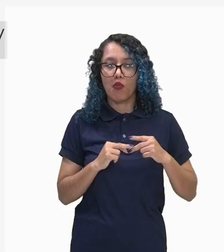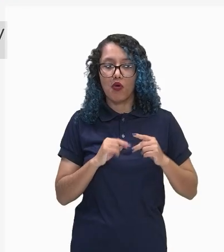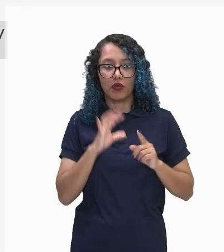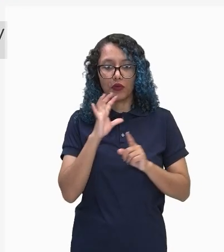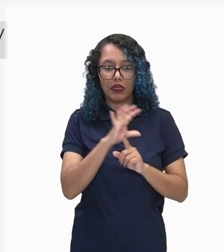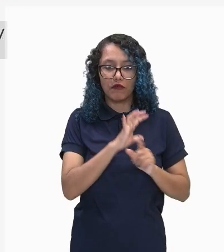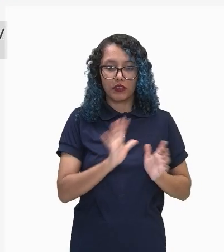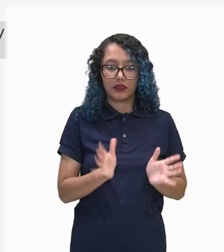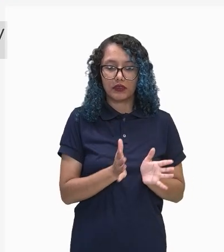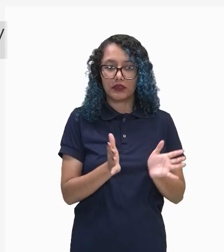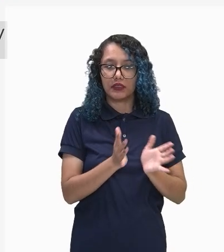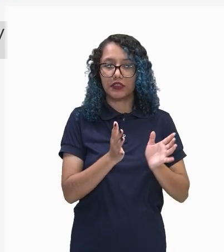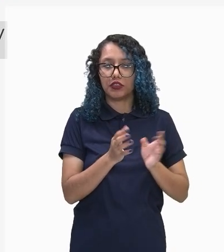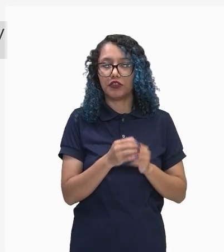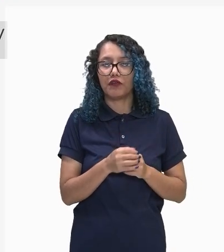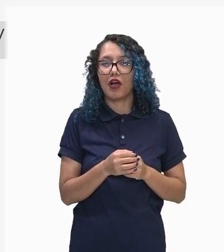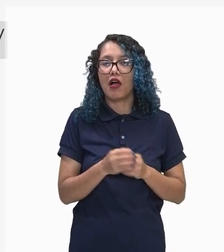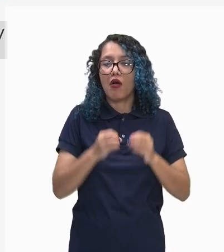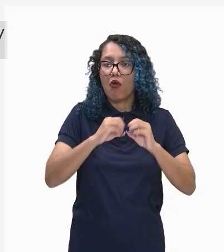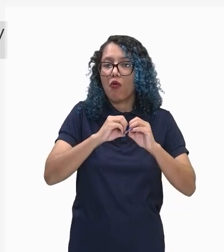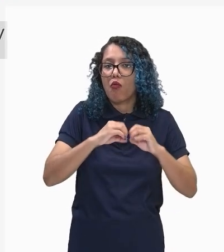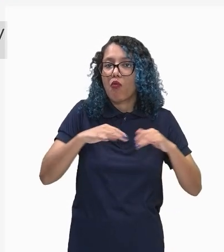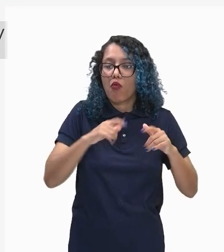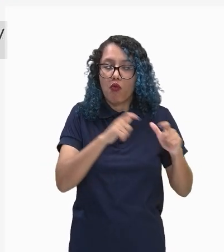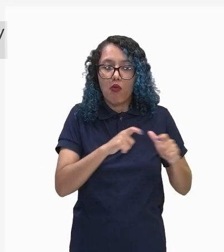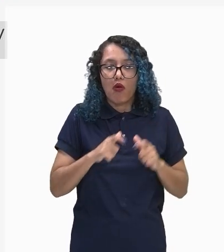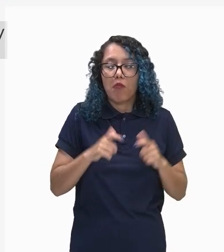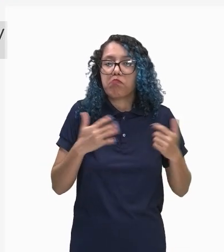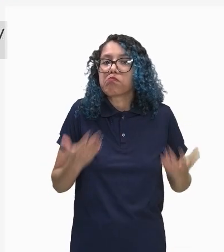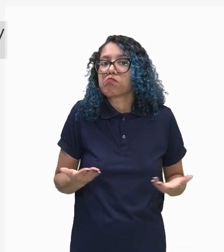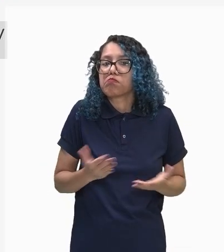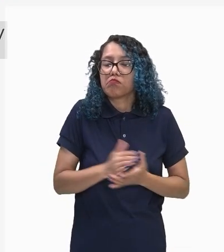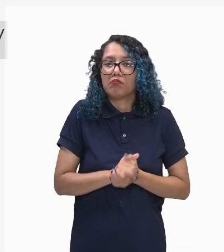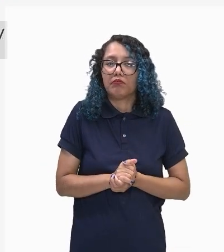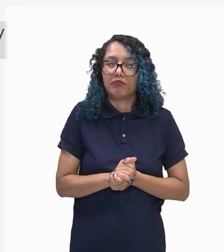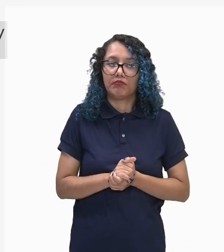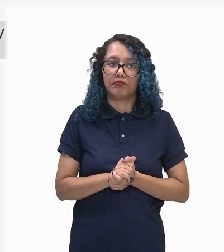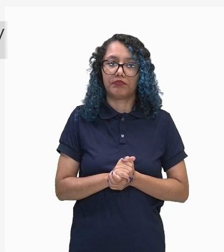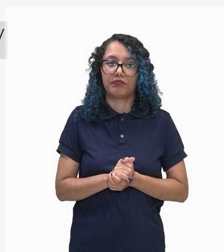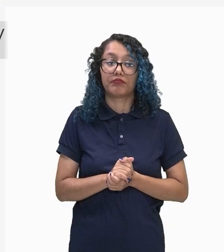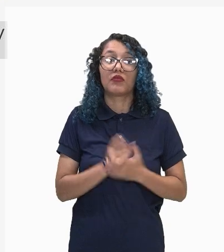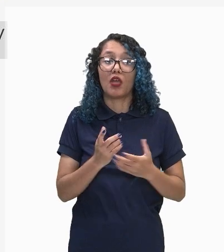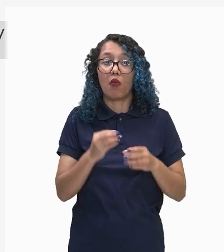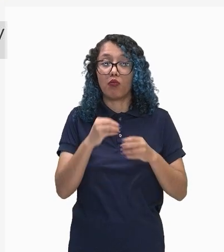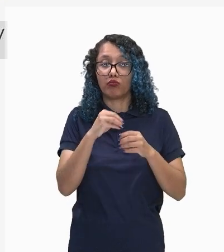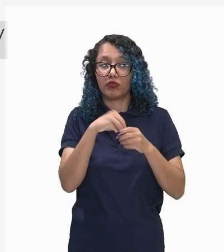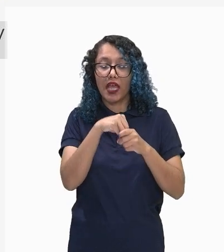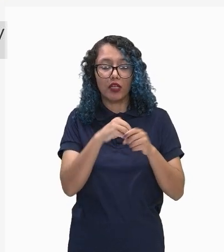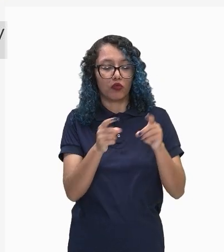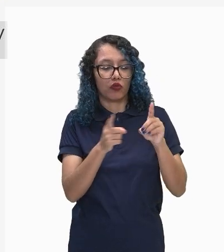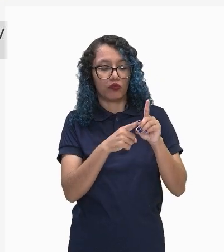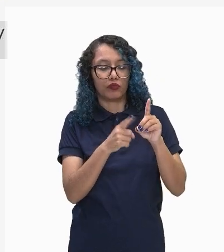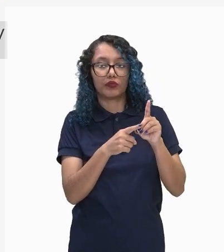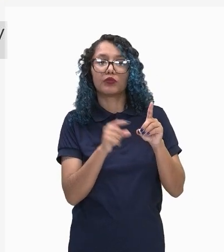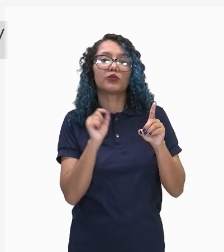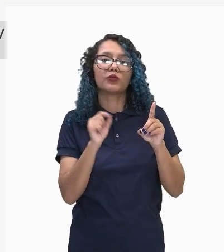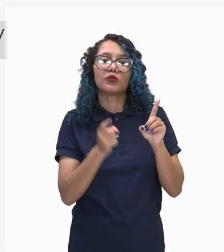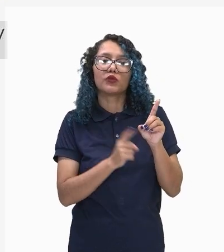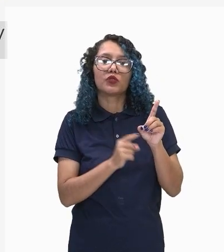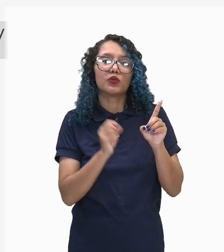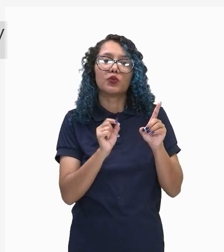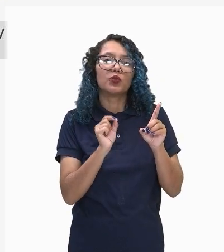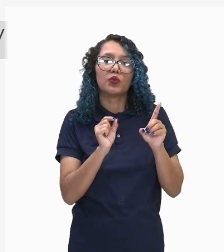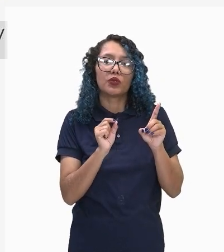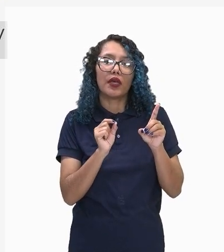sobre esses locais, né? Então a gente observa aí que nos testículos o FSH ajuda as